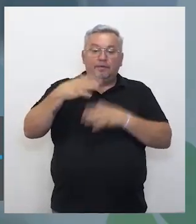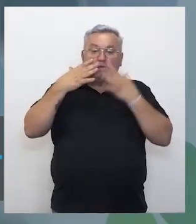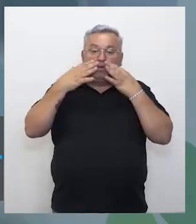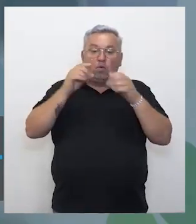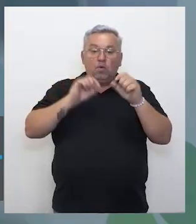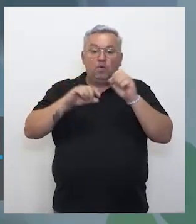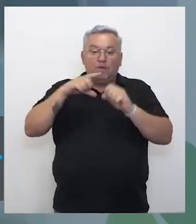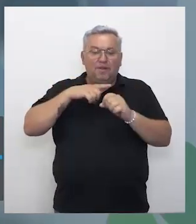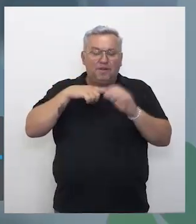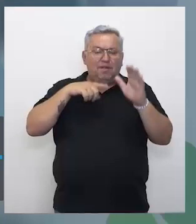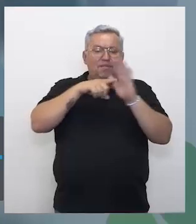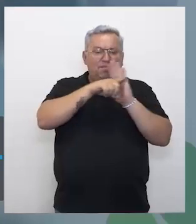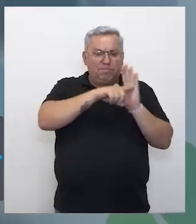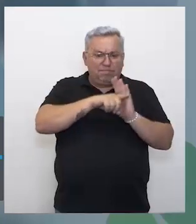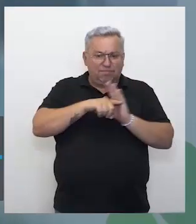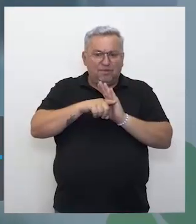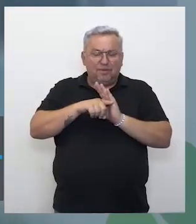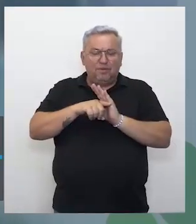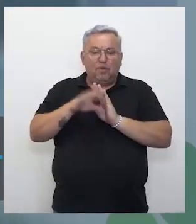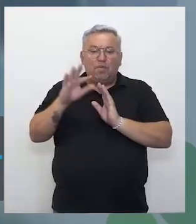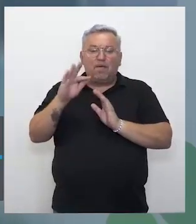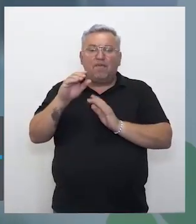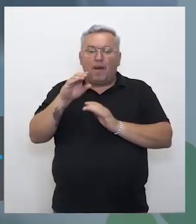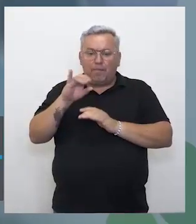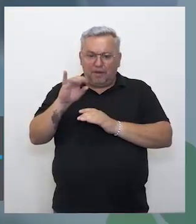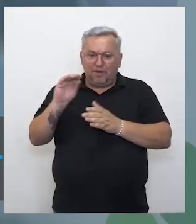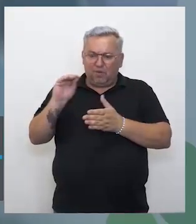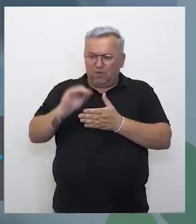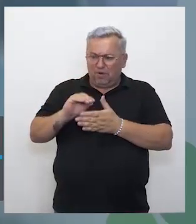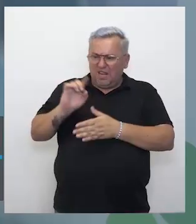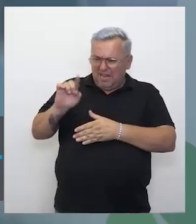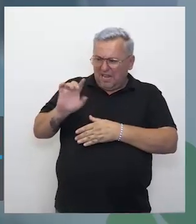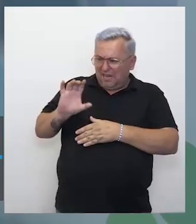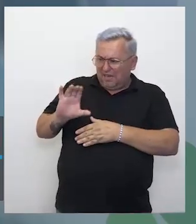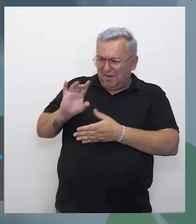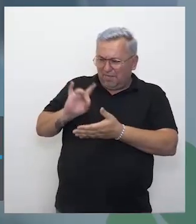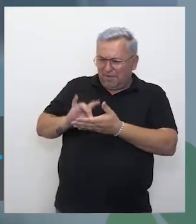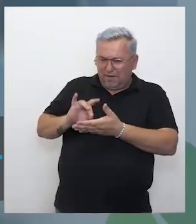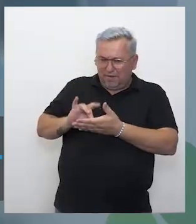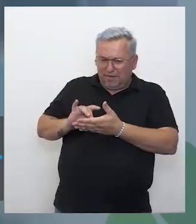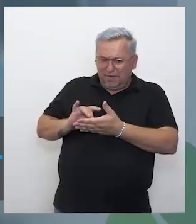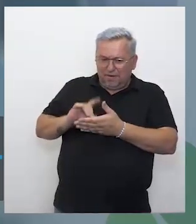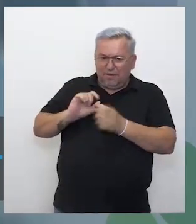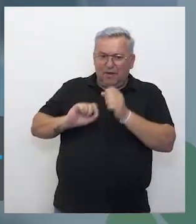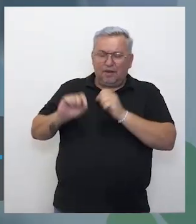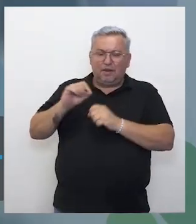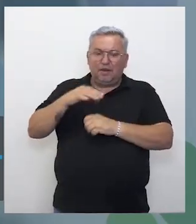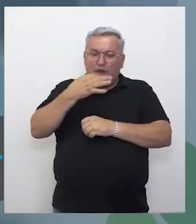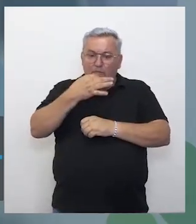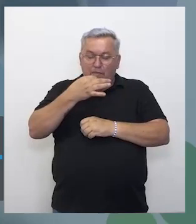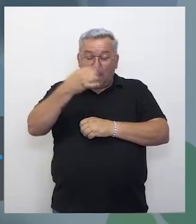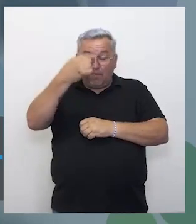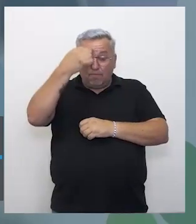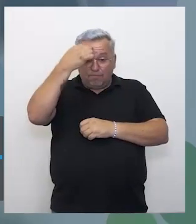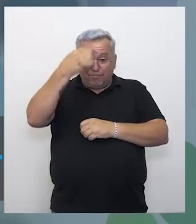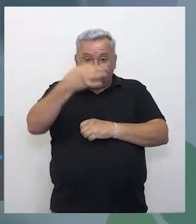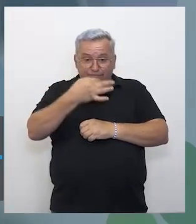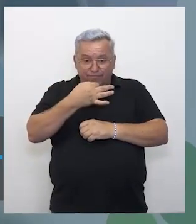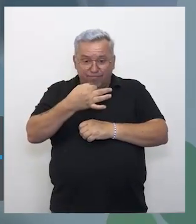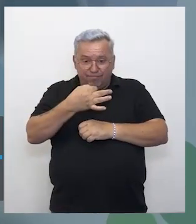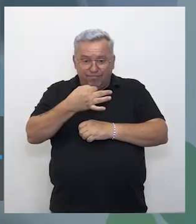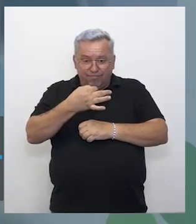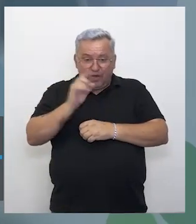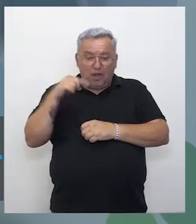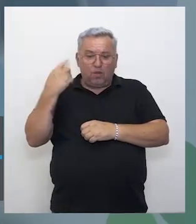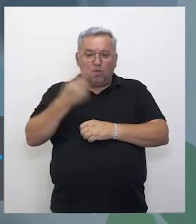observação existe um questionamento, como a Fabiana colocou. Será que é assim mesmo? E aí se cria uma hipótese. A partir dessa hipótese,